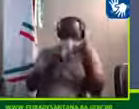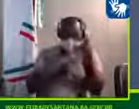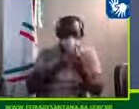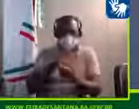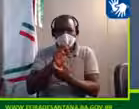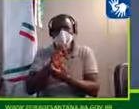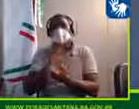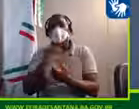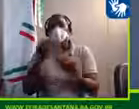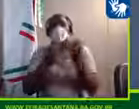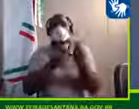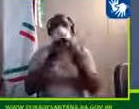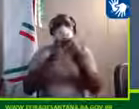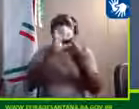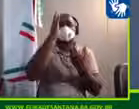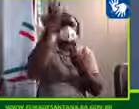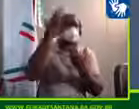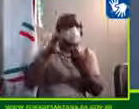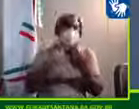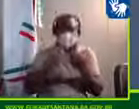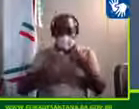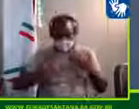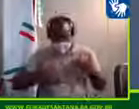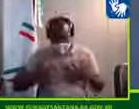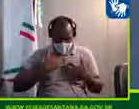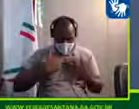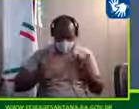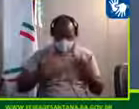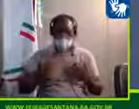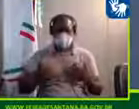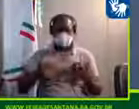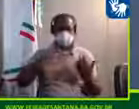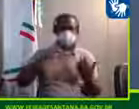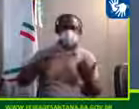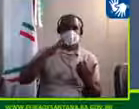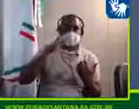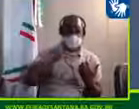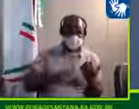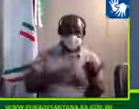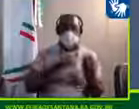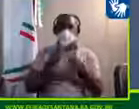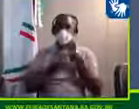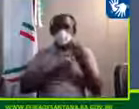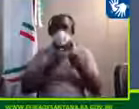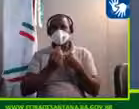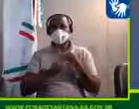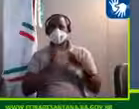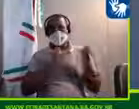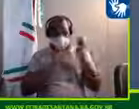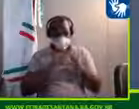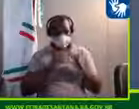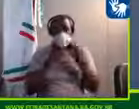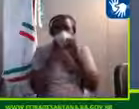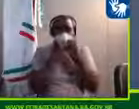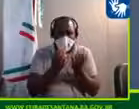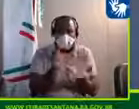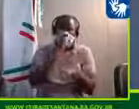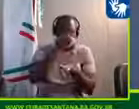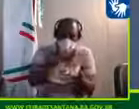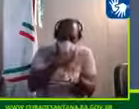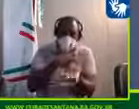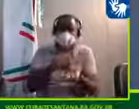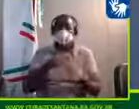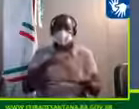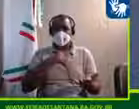vai acontecer? Eu estou muito angustiado. Se tiver uma solução que seja uma solução razoável, boa, tá certo?